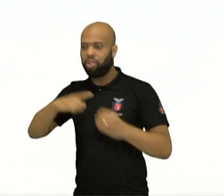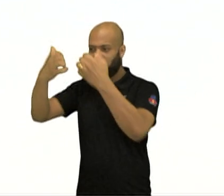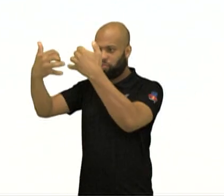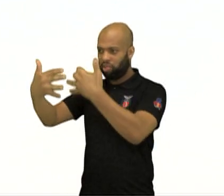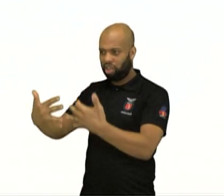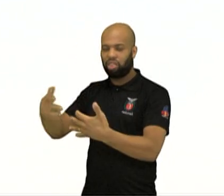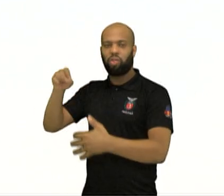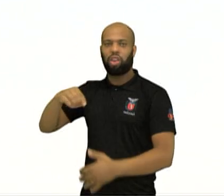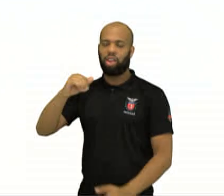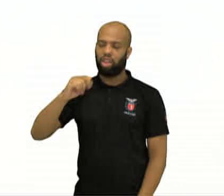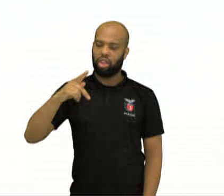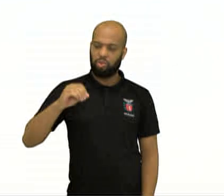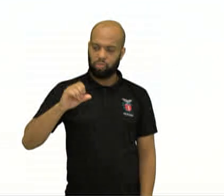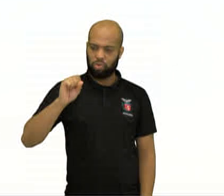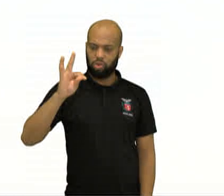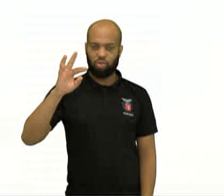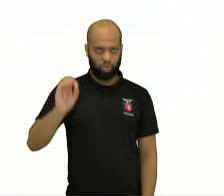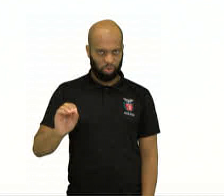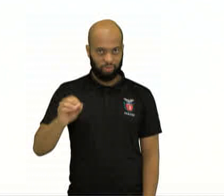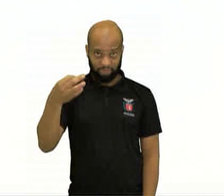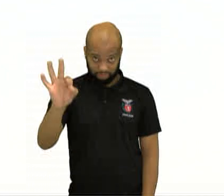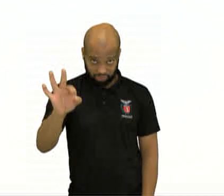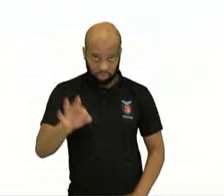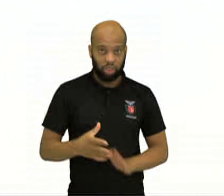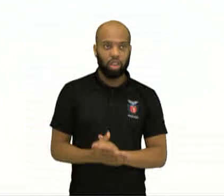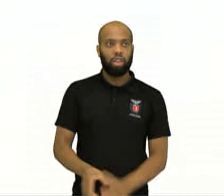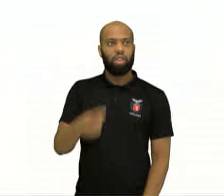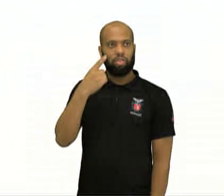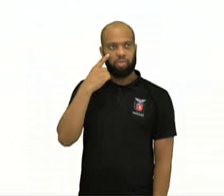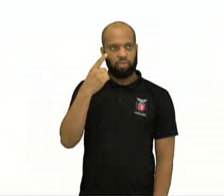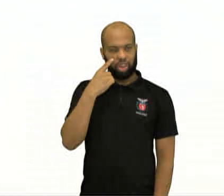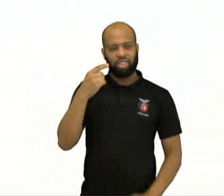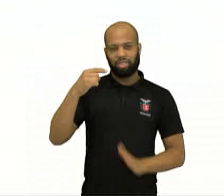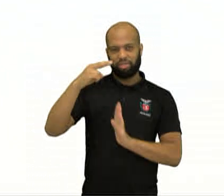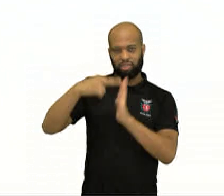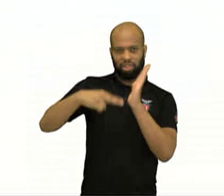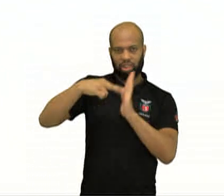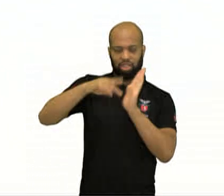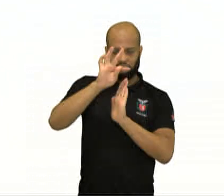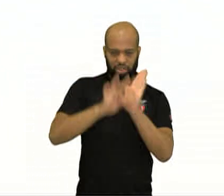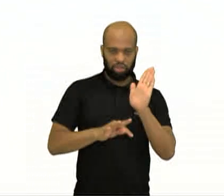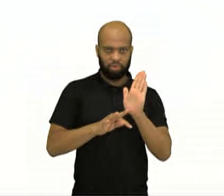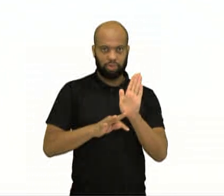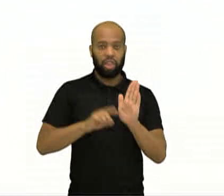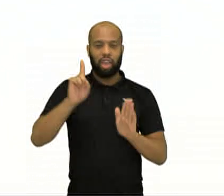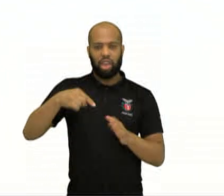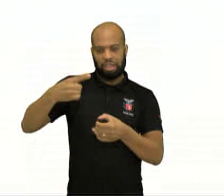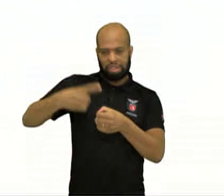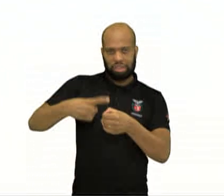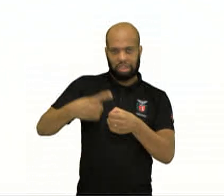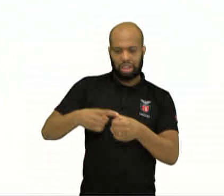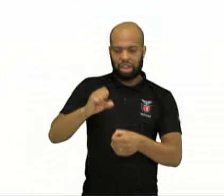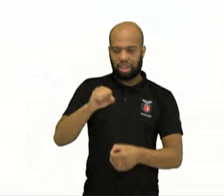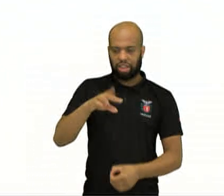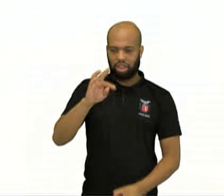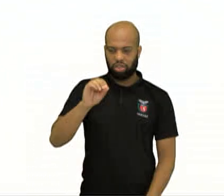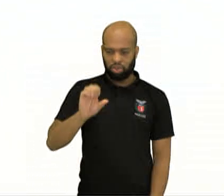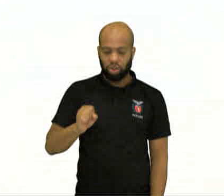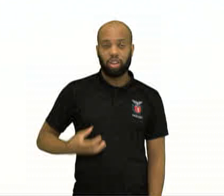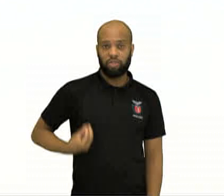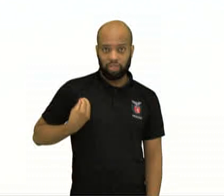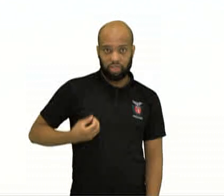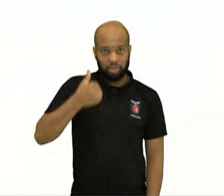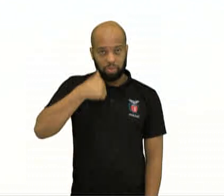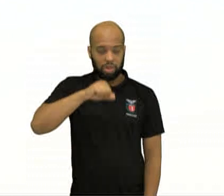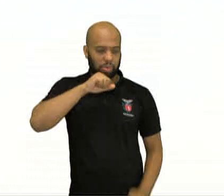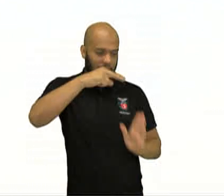no a miúde, como diz o outro. Em Santos, onde morávamos, minha mãe me lia histórias. Meu pai